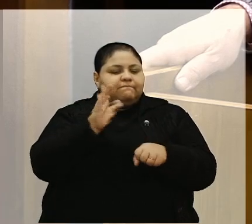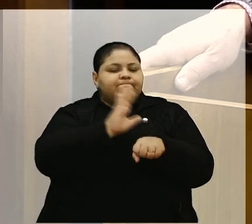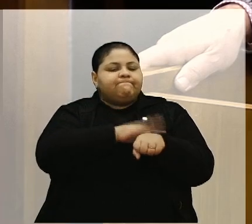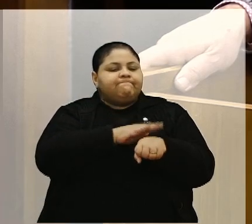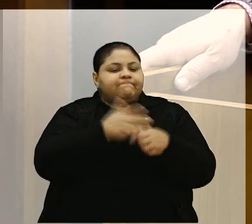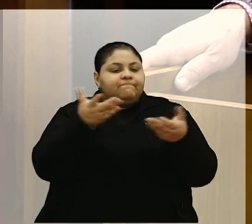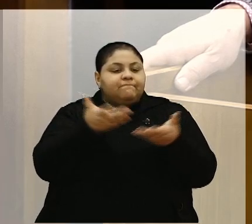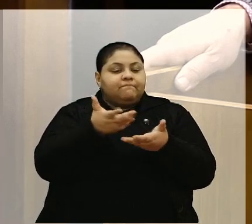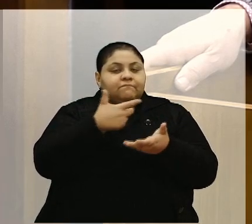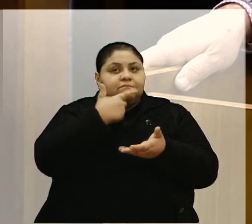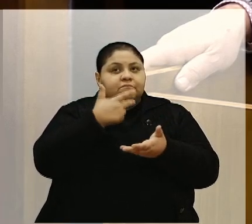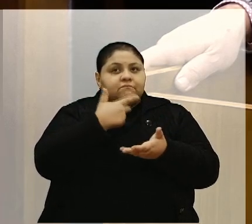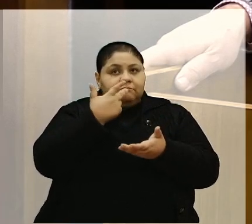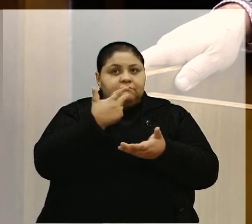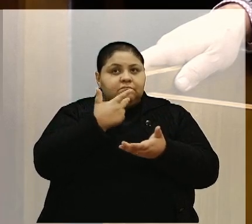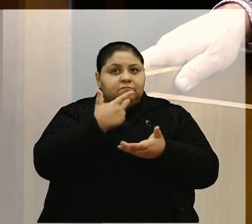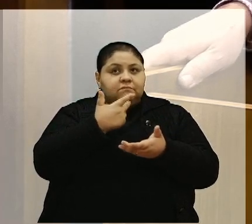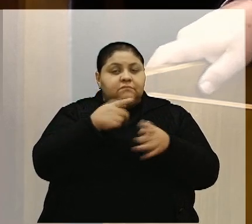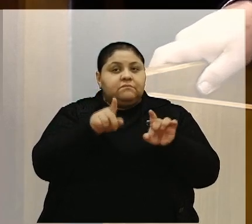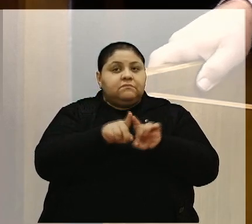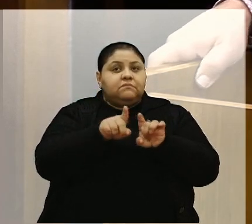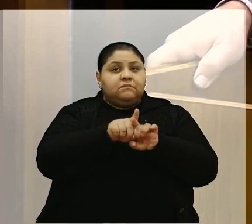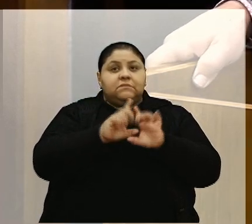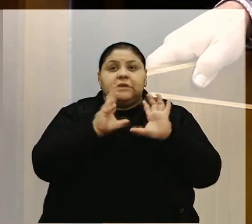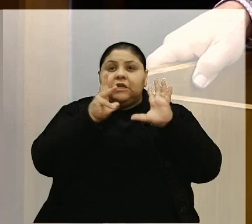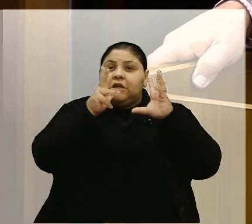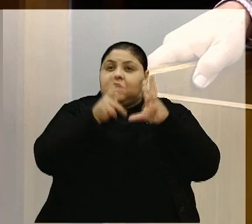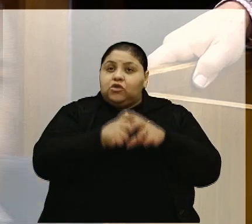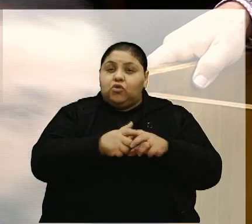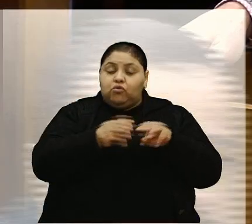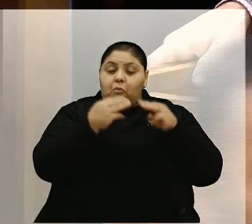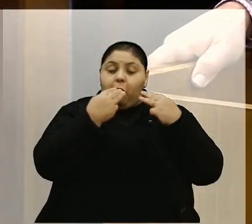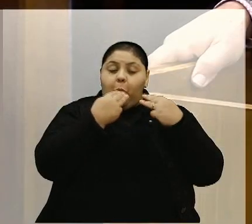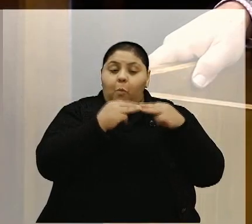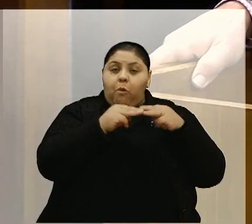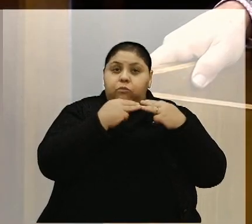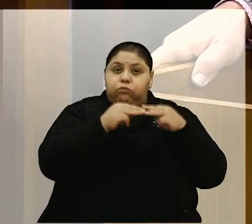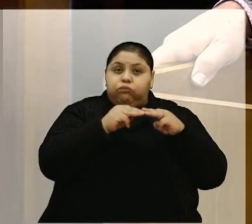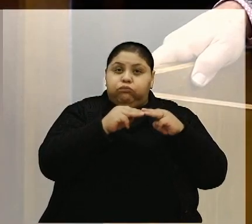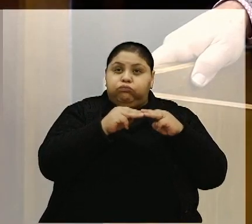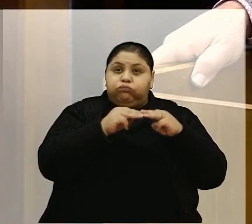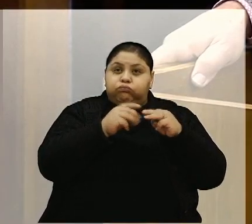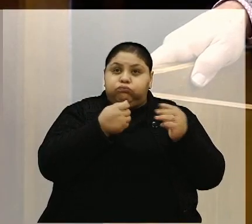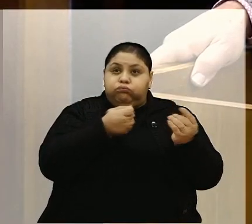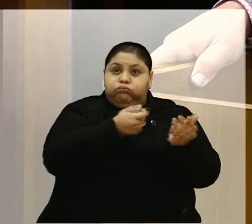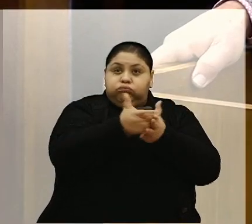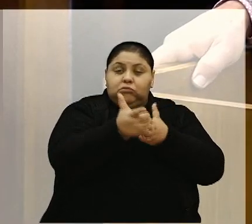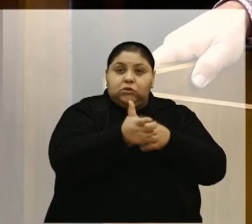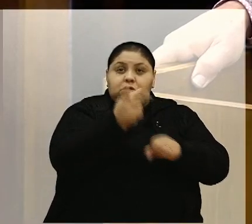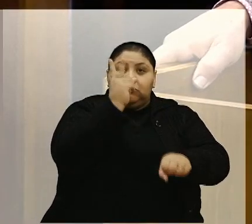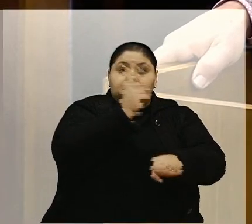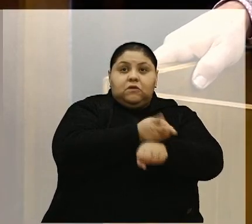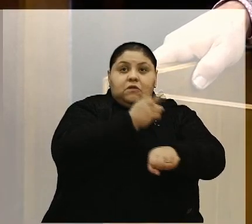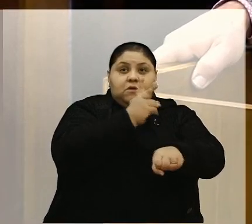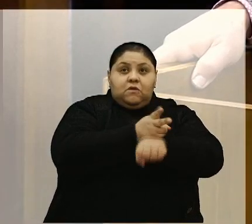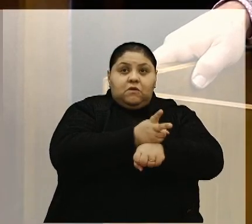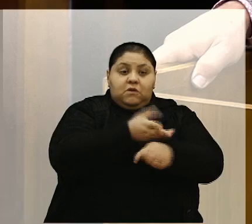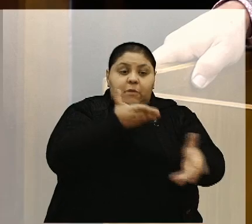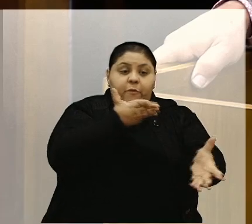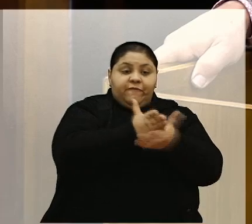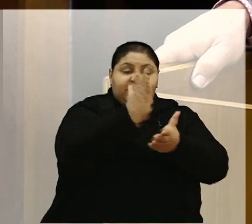já falei aqui em outras vezes que todo aquele maquinário que foi adquirido pelo financiamento que passou aqui nesta